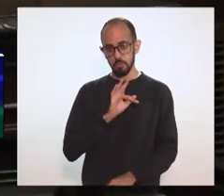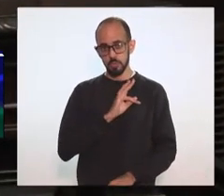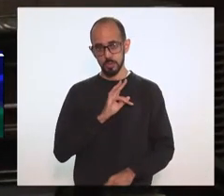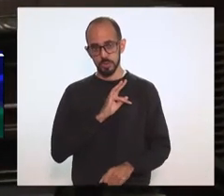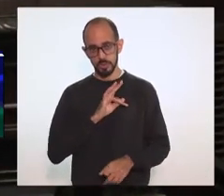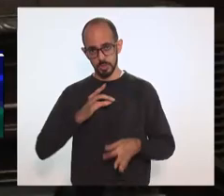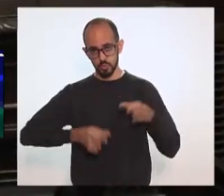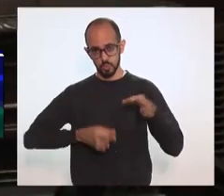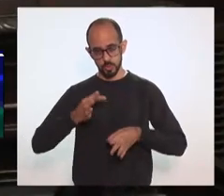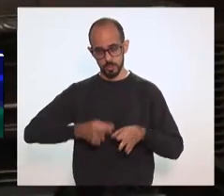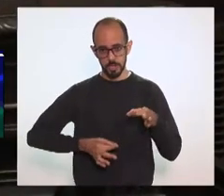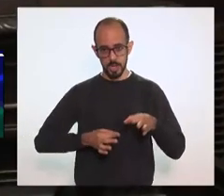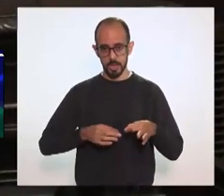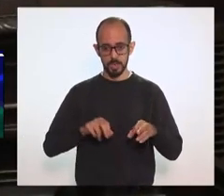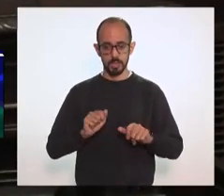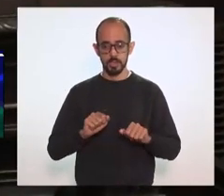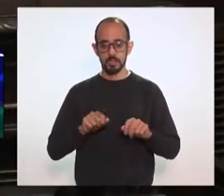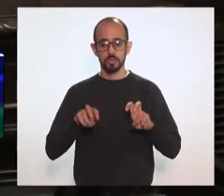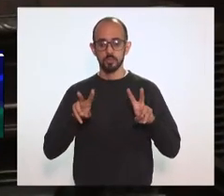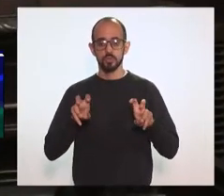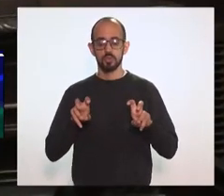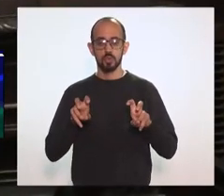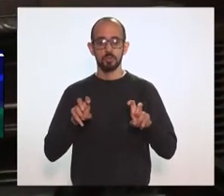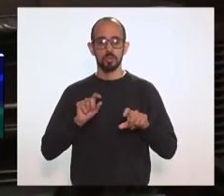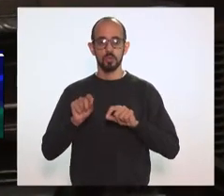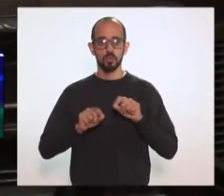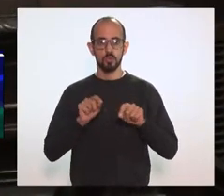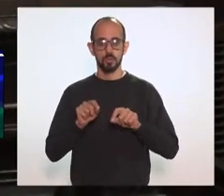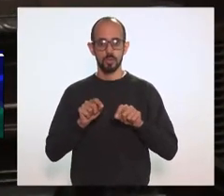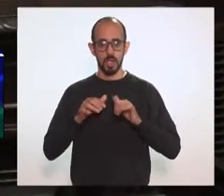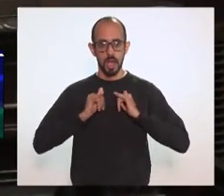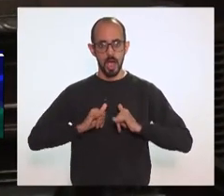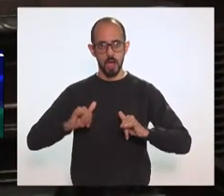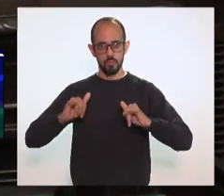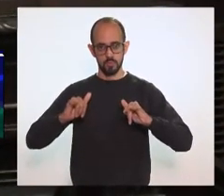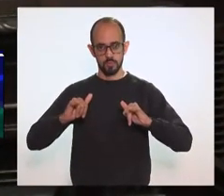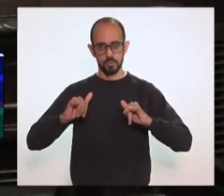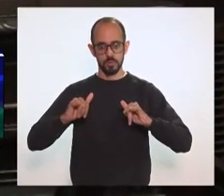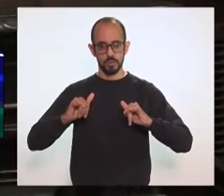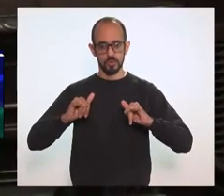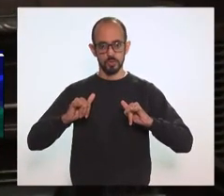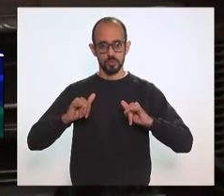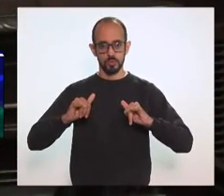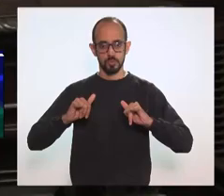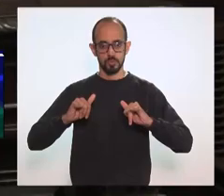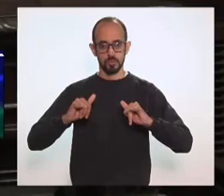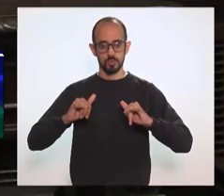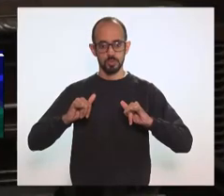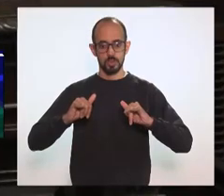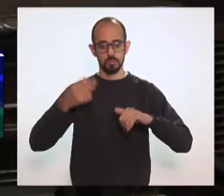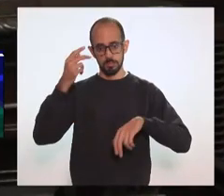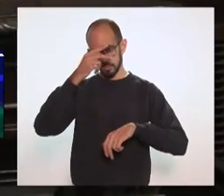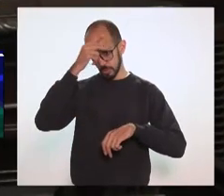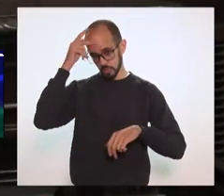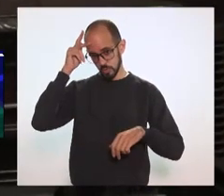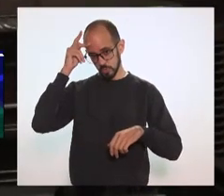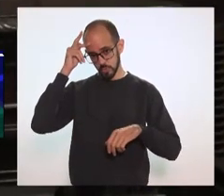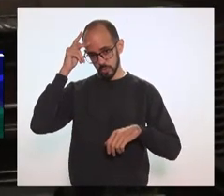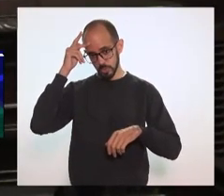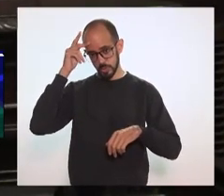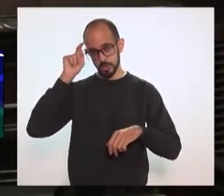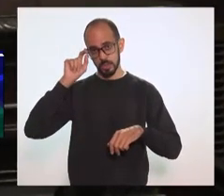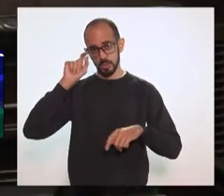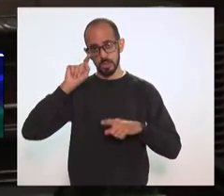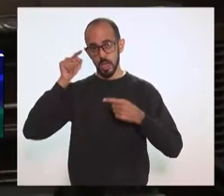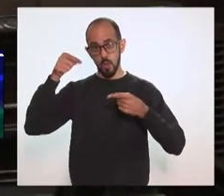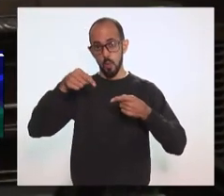judiciária, no que diz respeito, por exemplo, à notificação daquele agressor que é